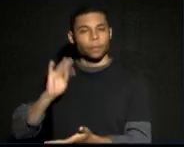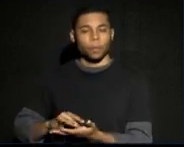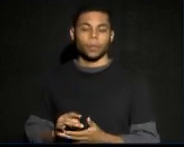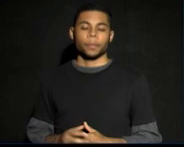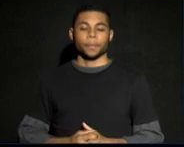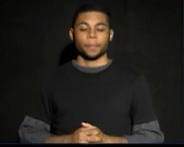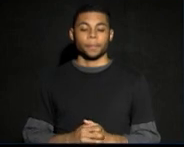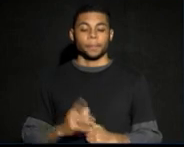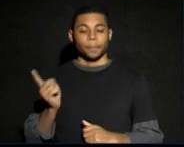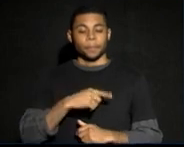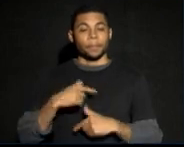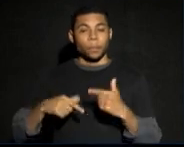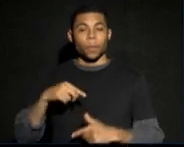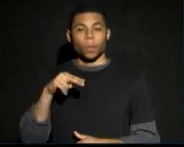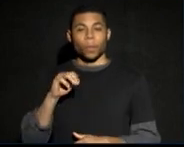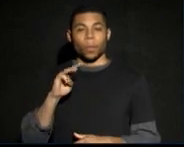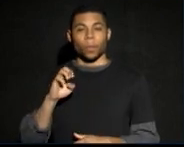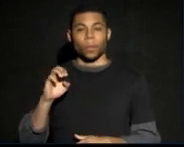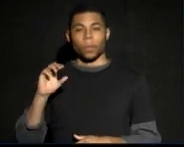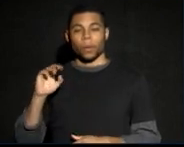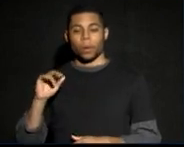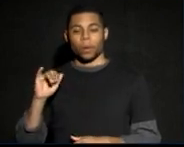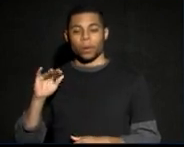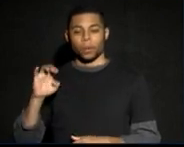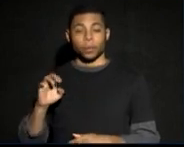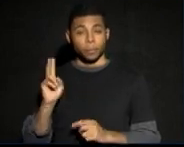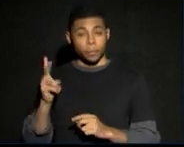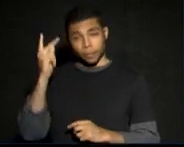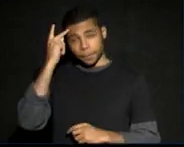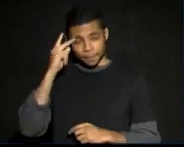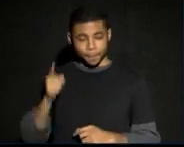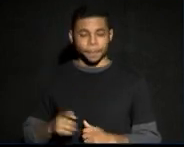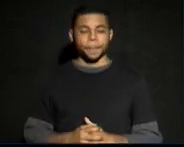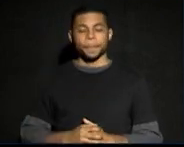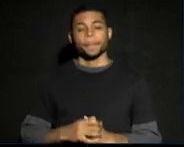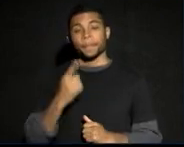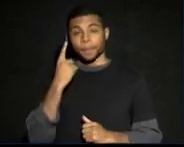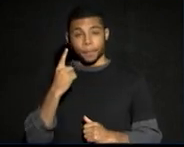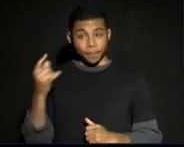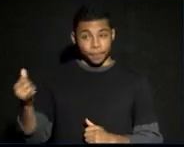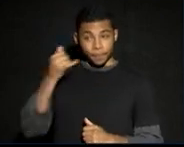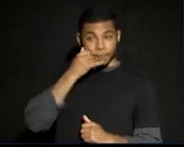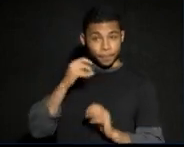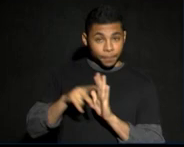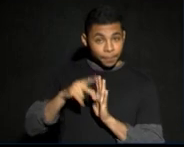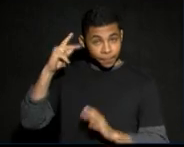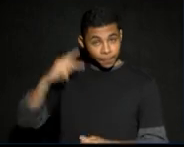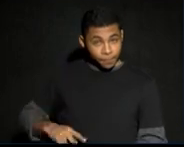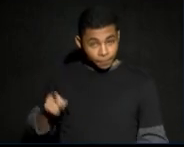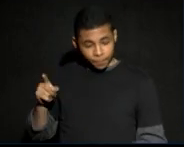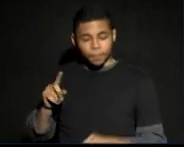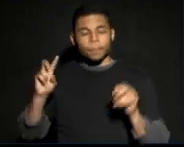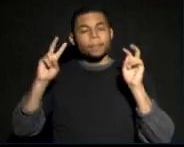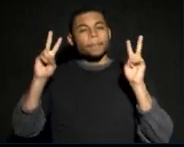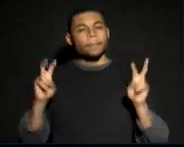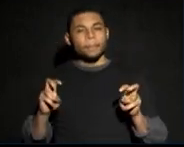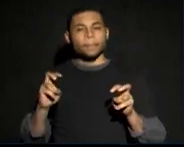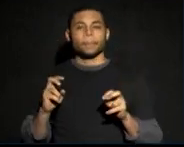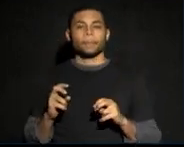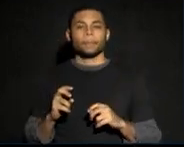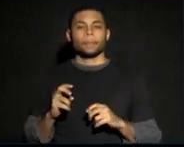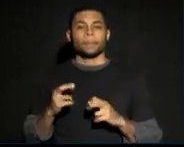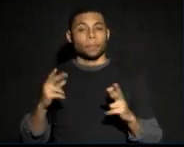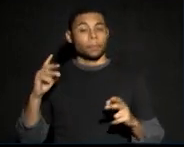Brasil a gente fez uma operação o nome Record se a tia com a funcionar em São Paulo e a única ligação que recebi da presidência sobre